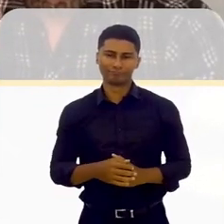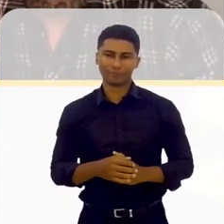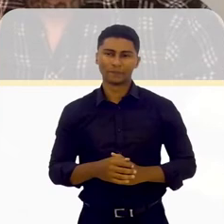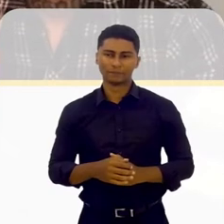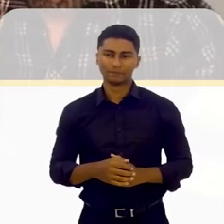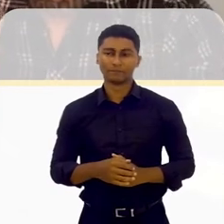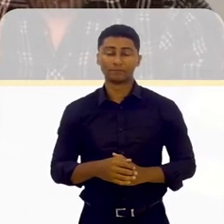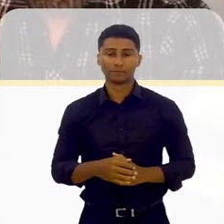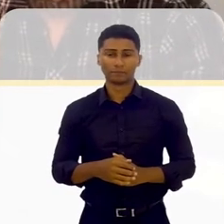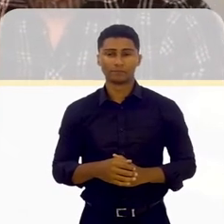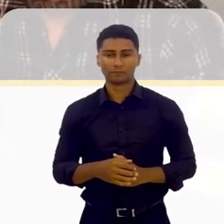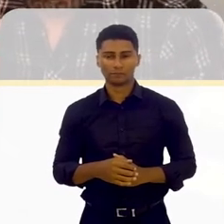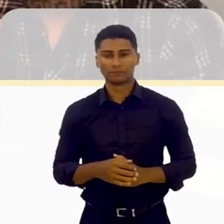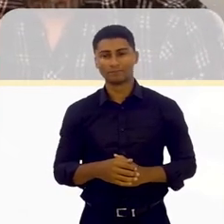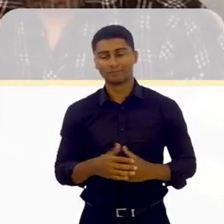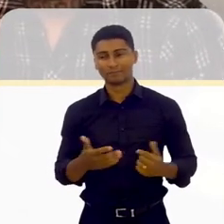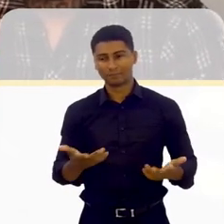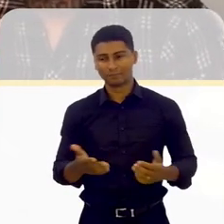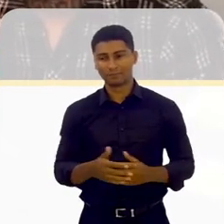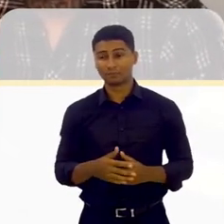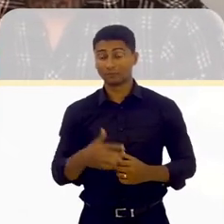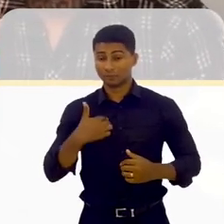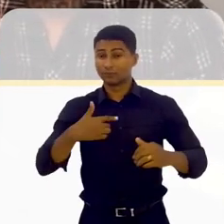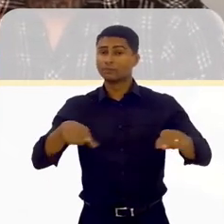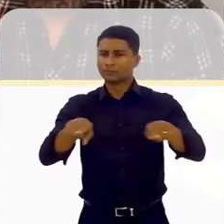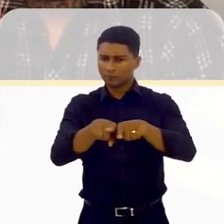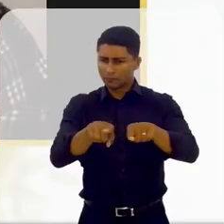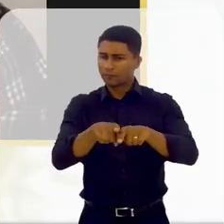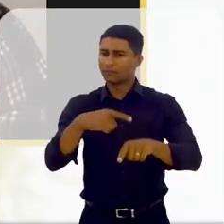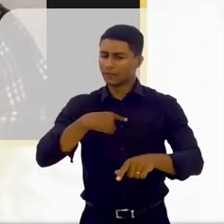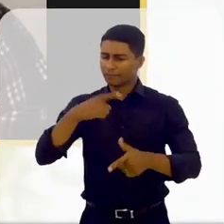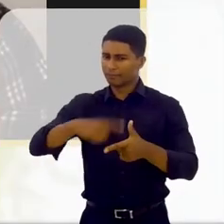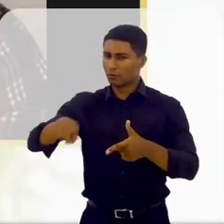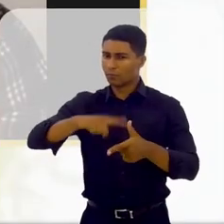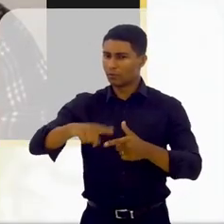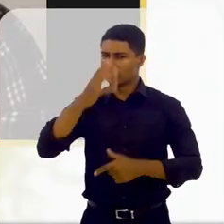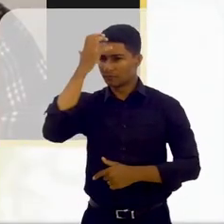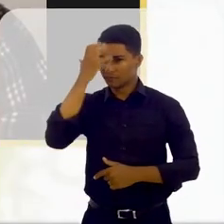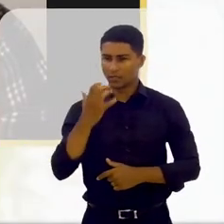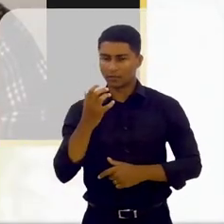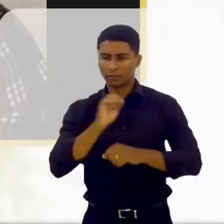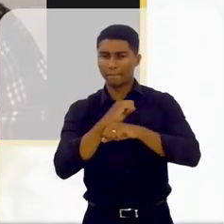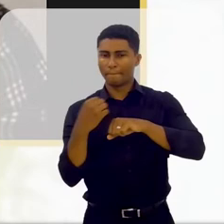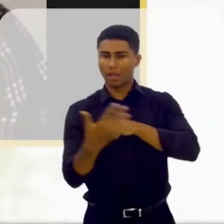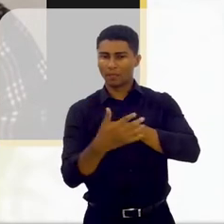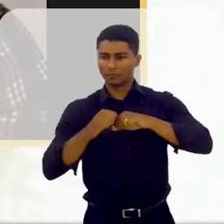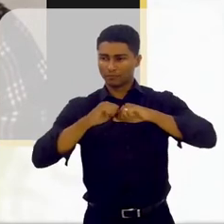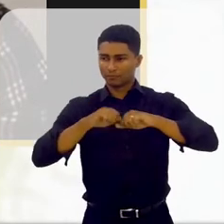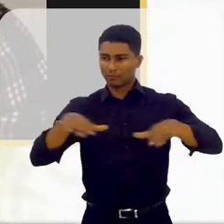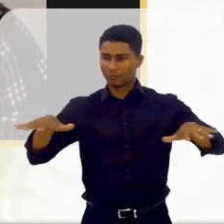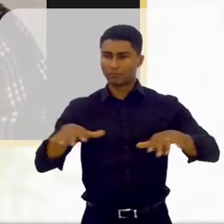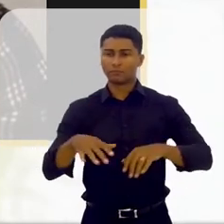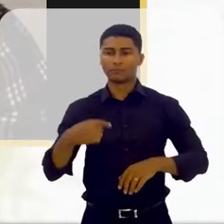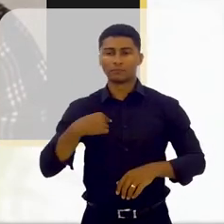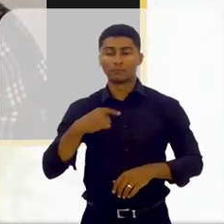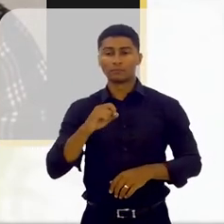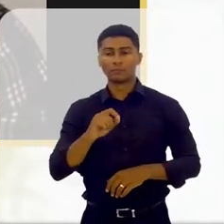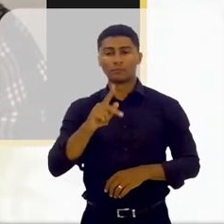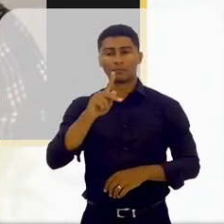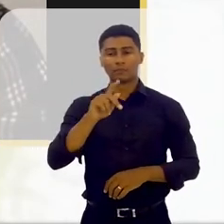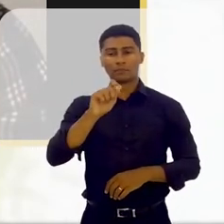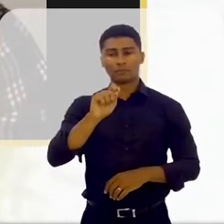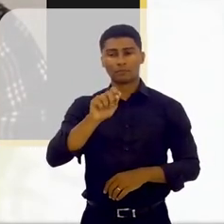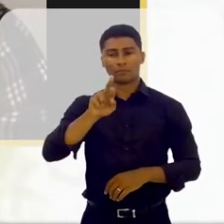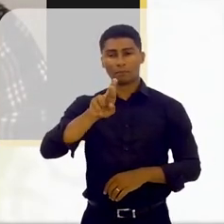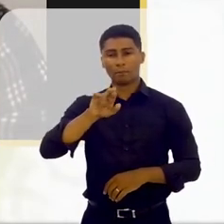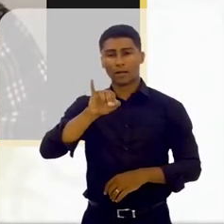Eu imagina uma coisa também, eu dessa também. grandeza. Eu tive um problema muito sério bem ali na pandemia, que foi a questão. Eu tive um problema chamado paralisia